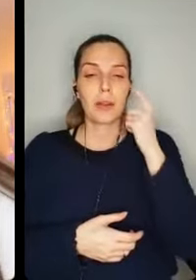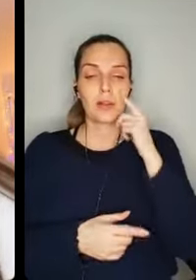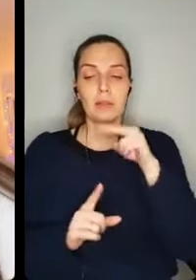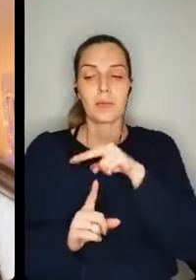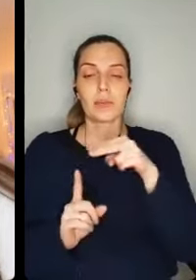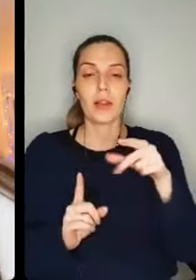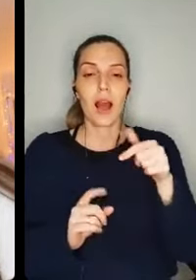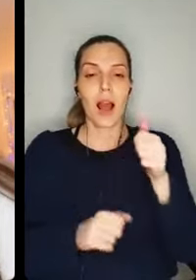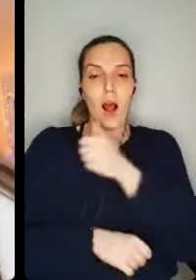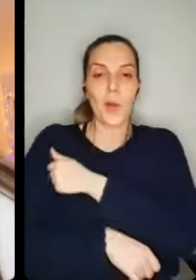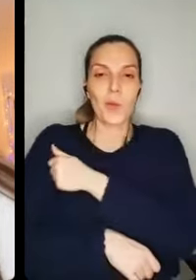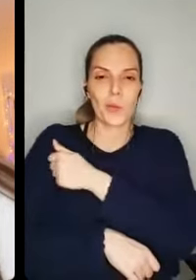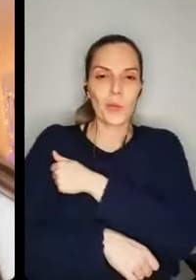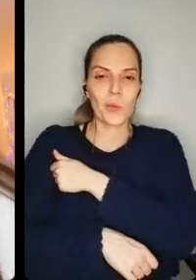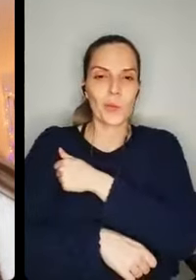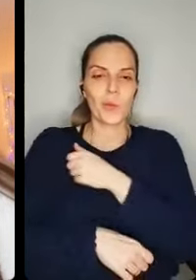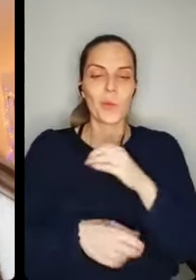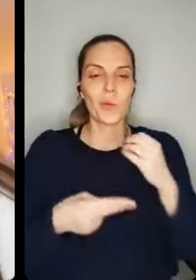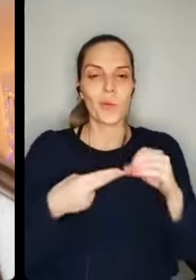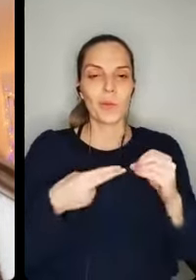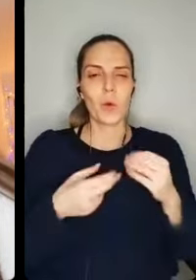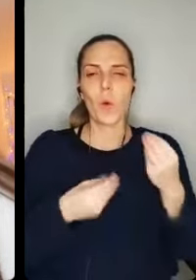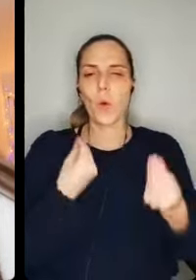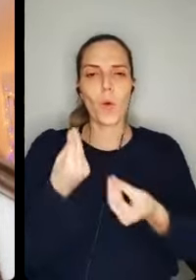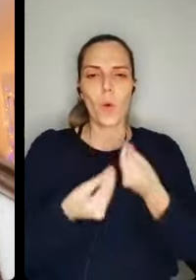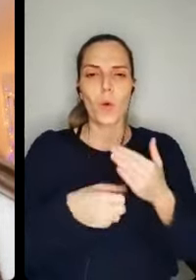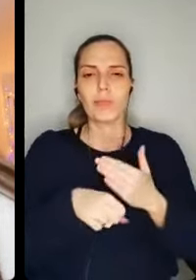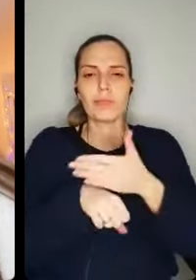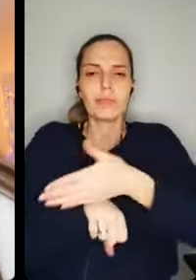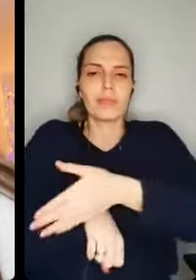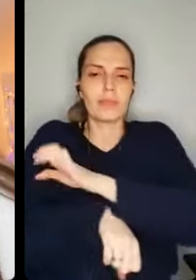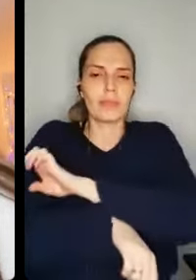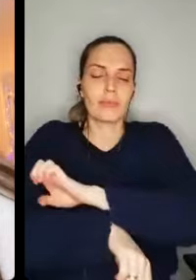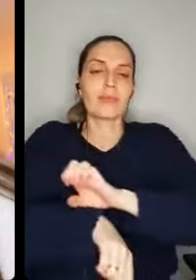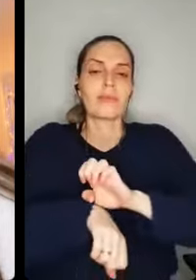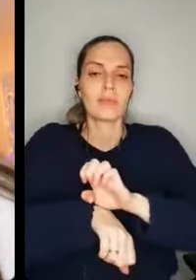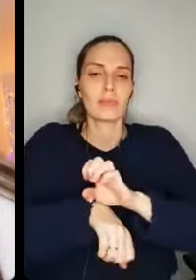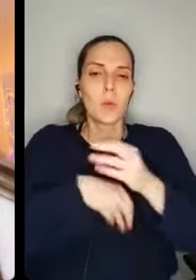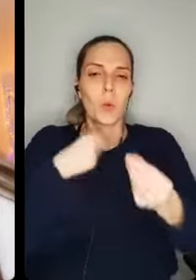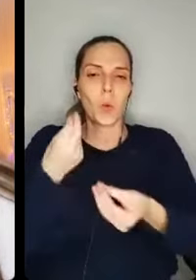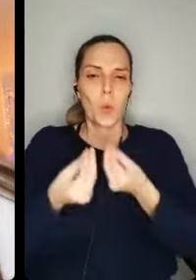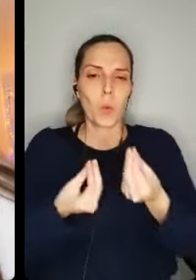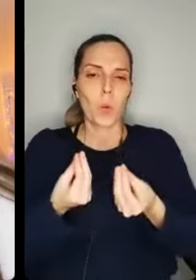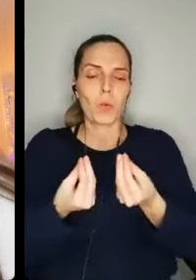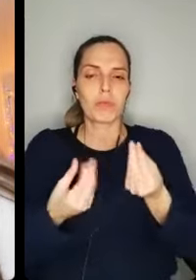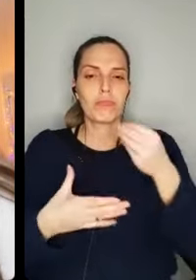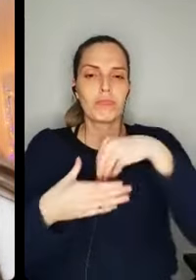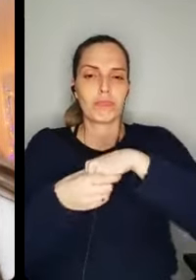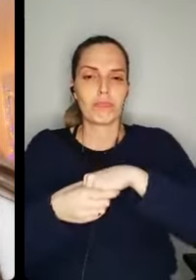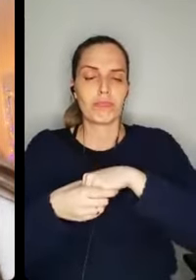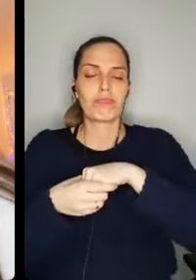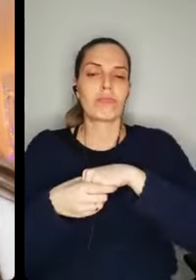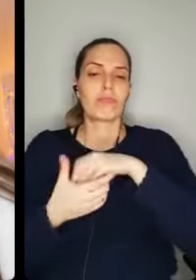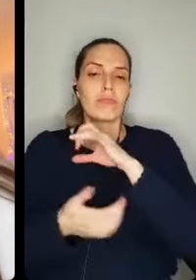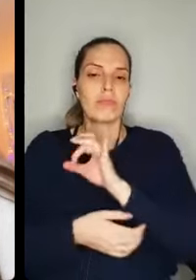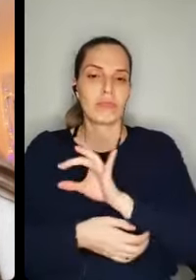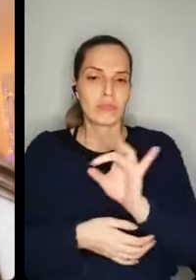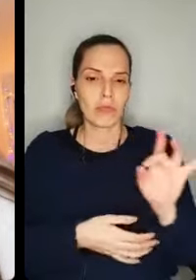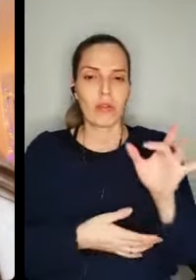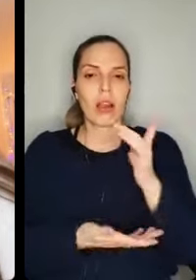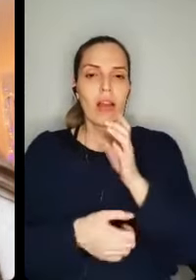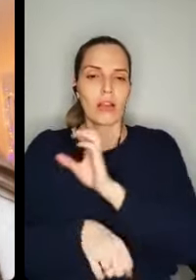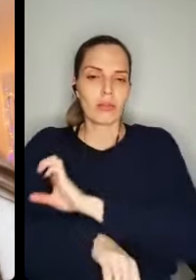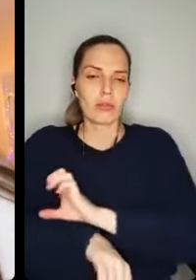foi entrar nesses estágios, buscar esses estágios, como está sendo dentro deles, se vocês estão, enfim, como está sendo aprendizado de vocês ali